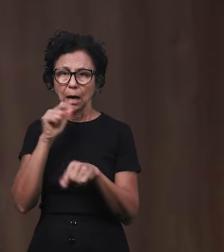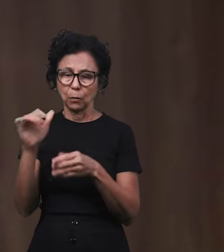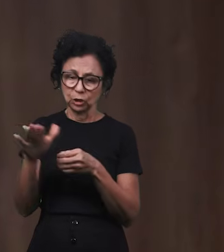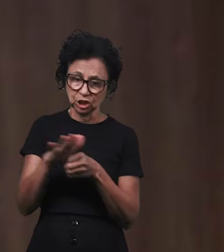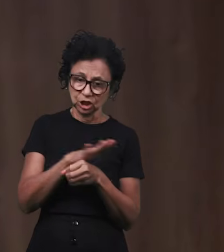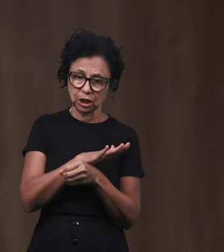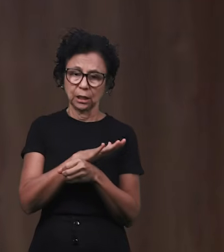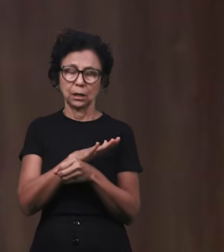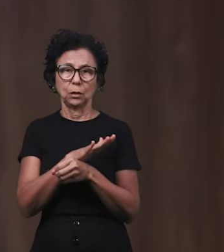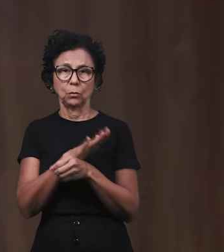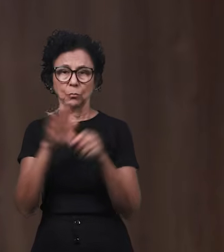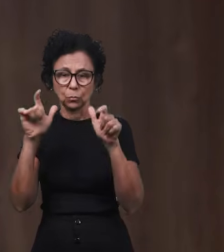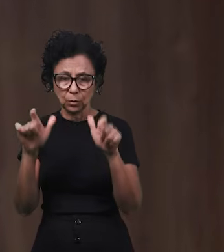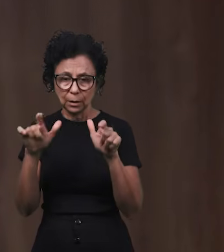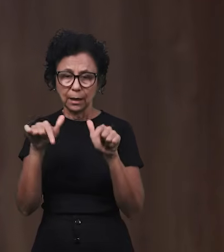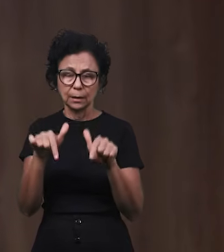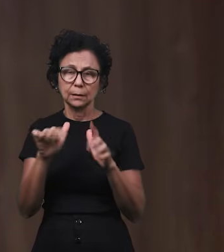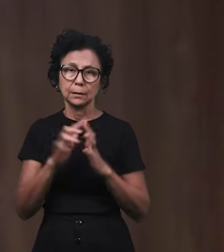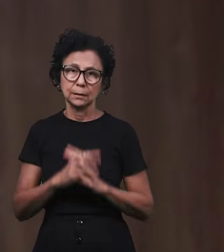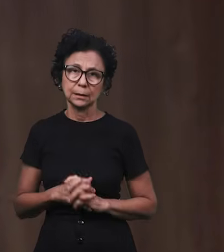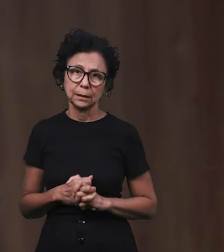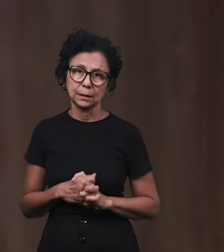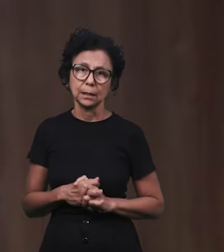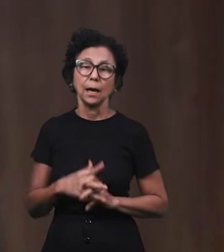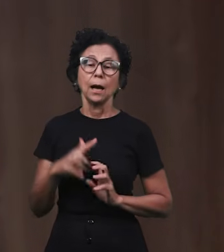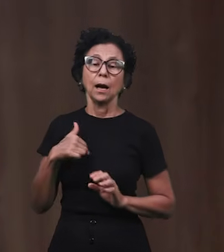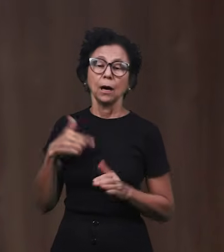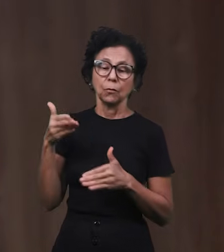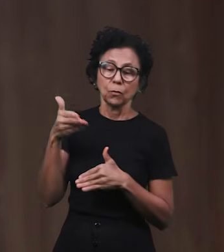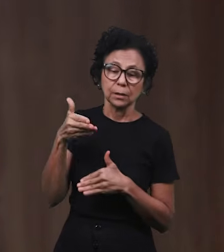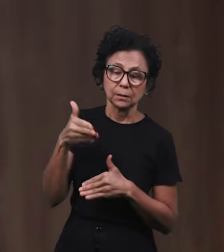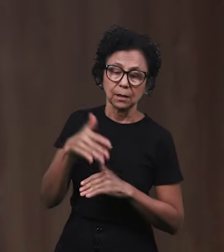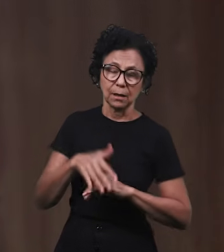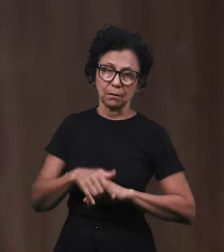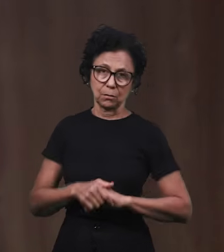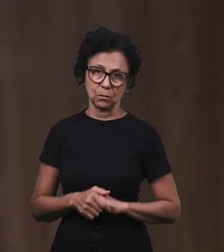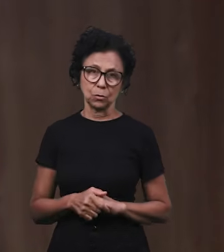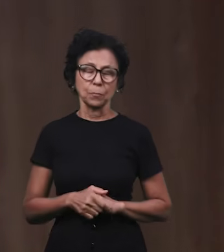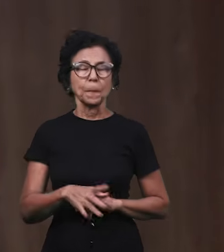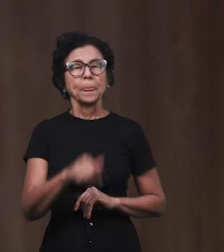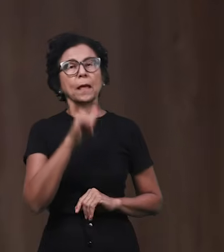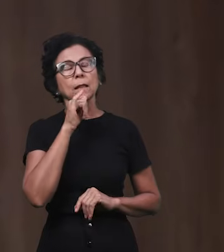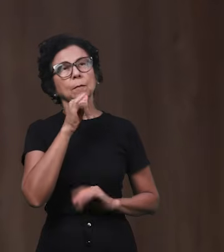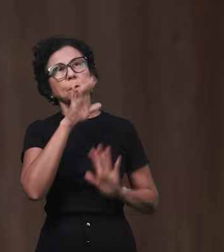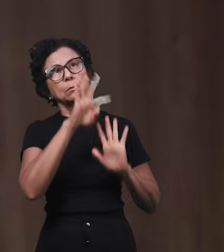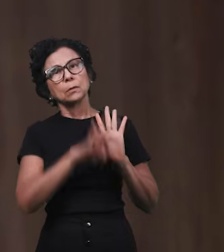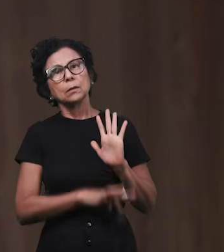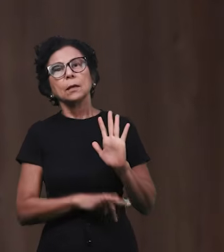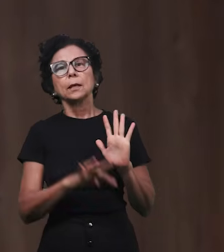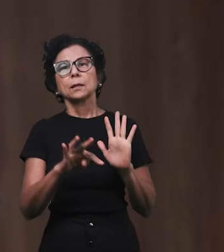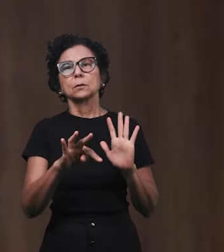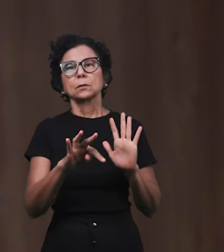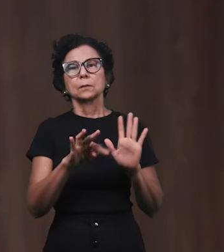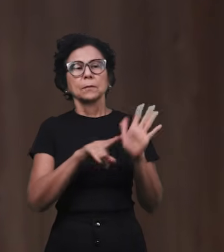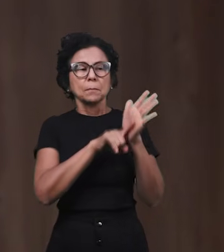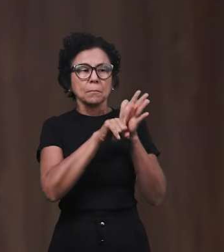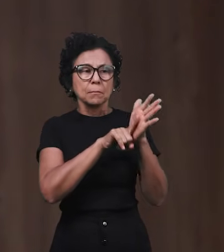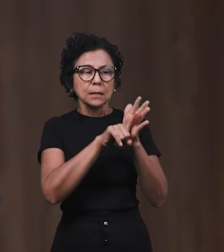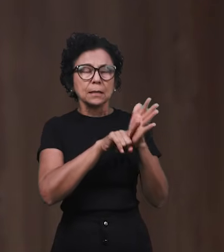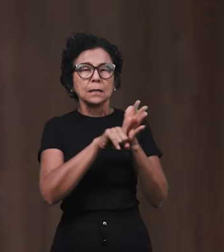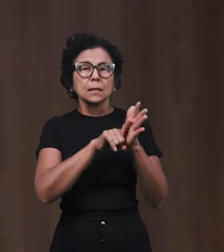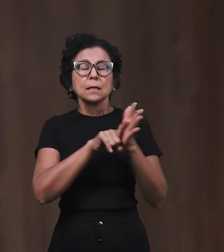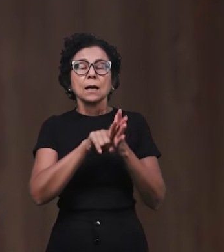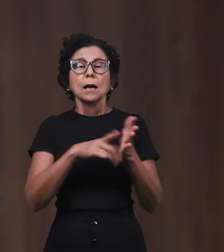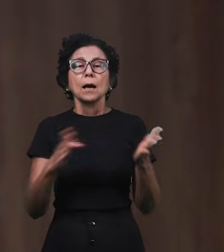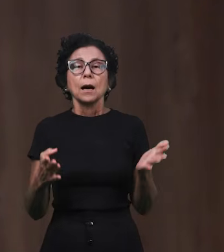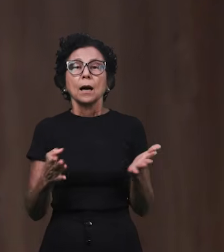texto seu, qual é a fonte? É porque me deu acesso a um conhecimento de algum lugar. Então, o Calvário foi